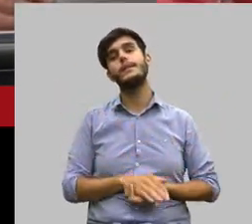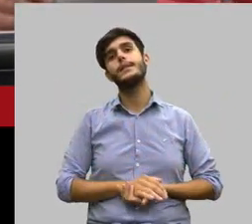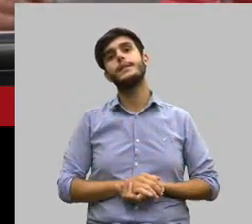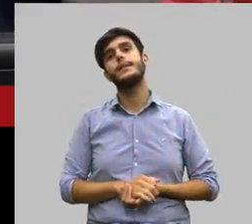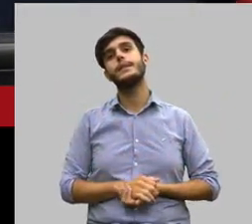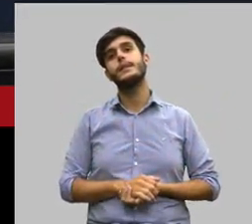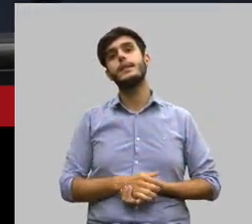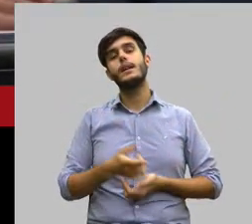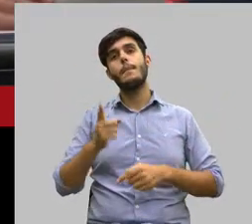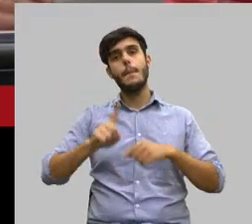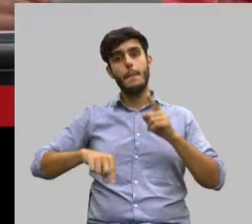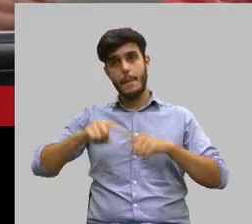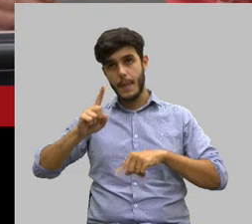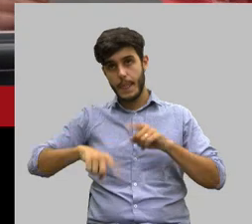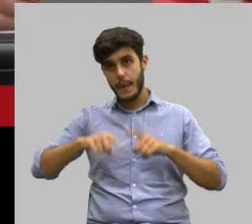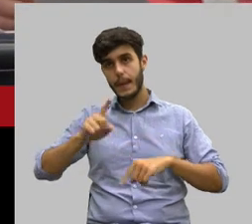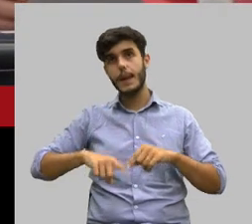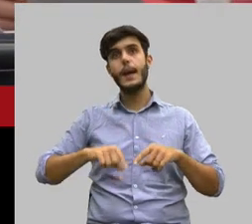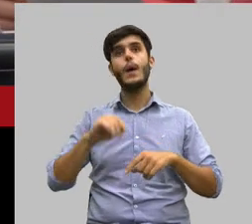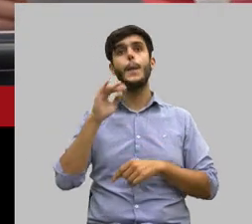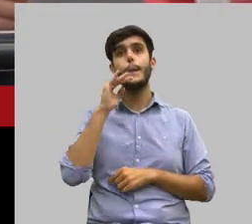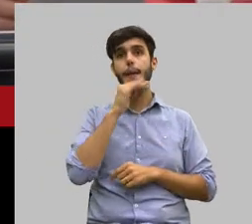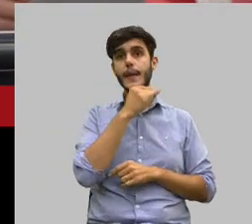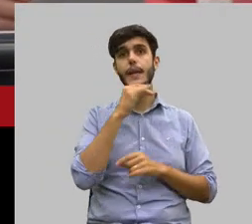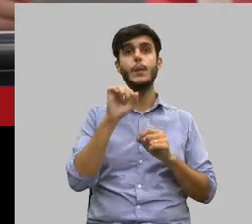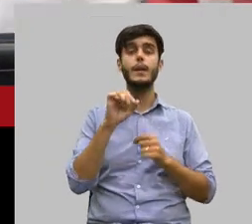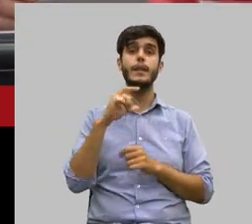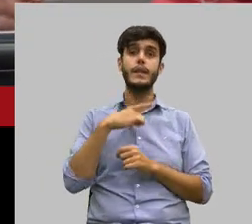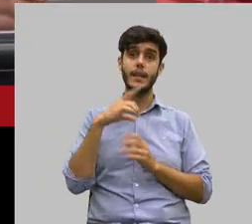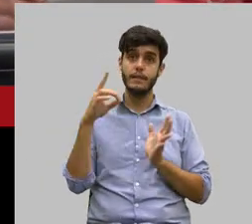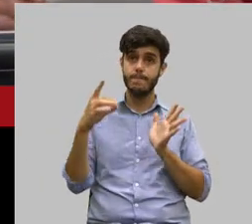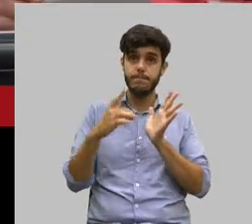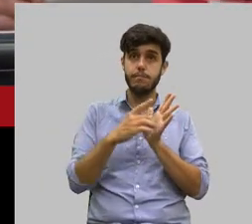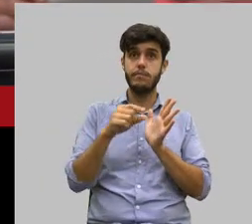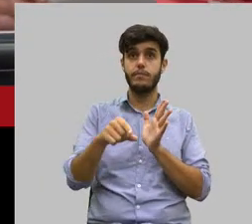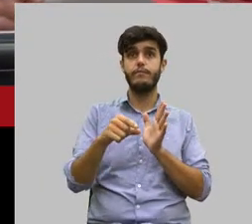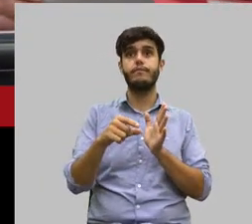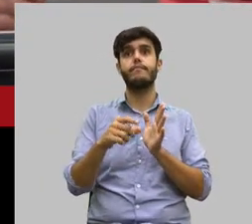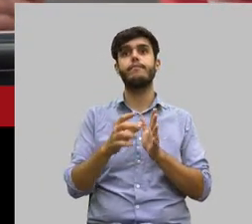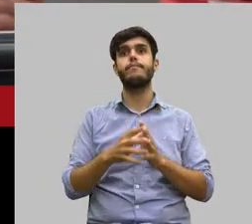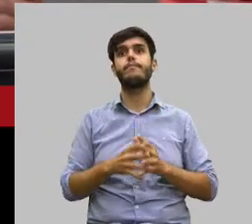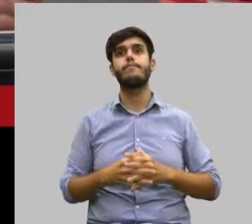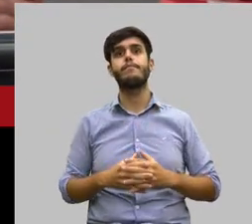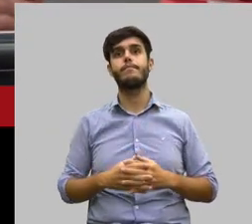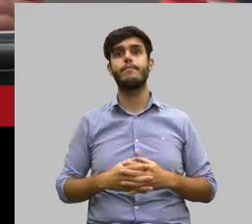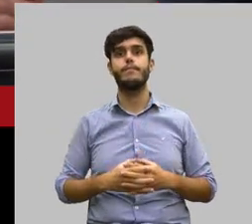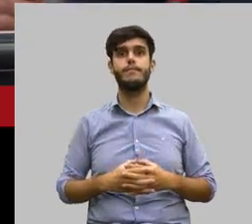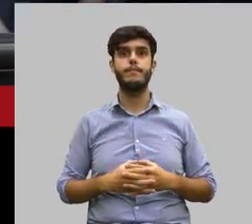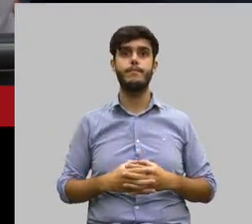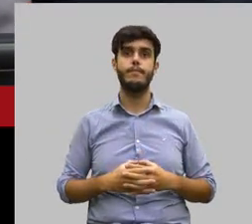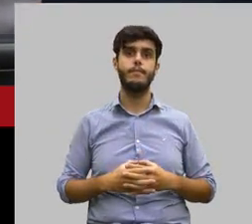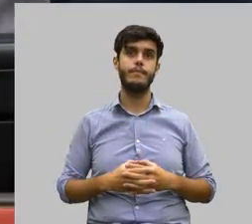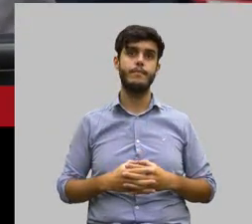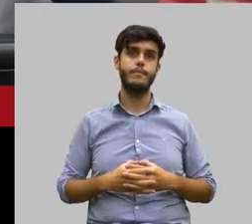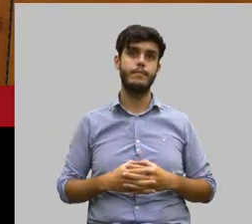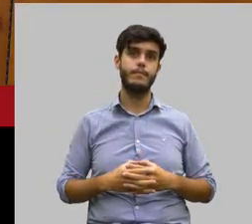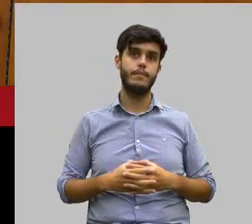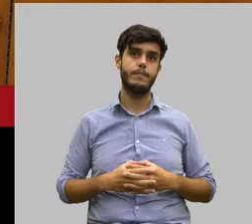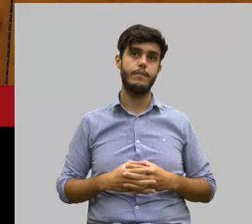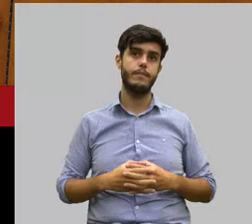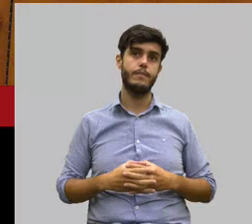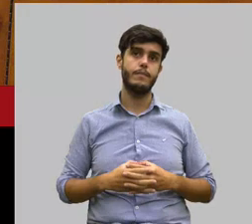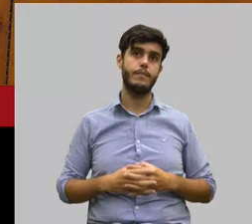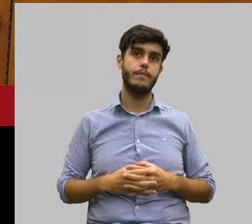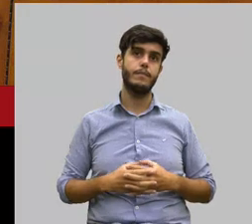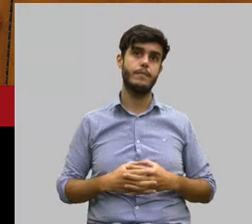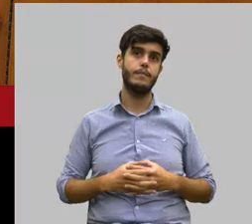de equipamentos a gente percebe que há um um um volume enorme é guardei